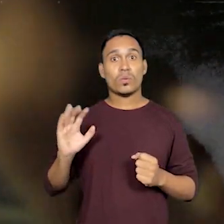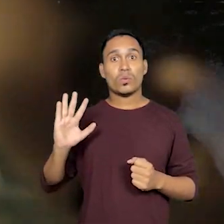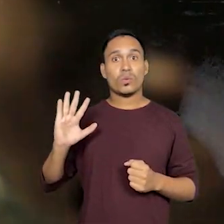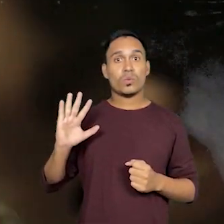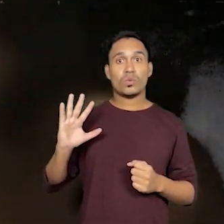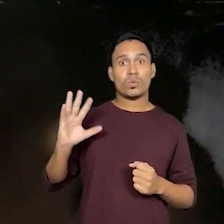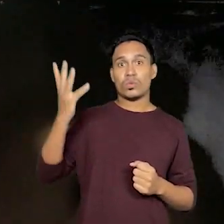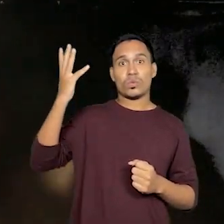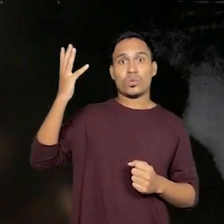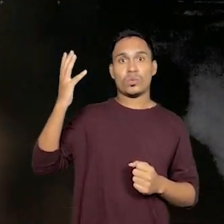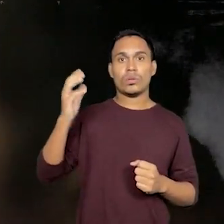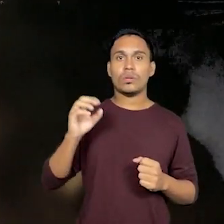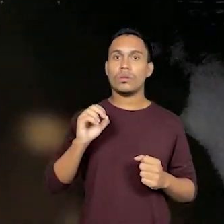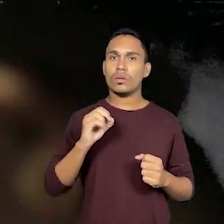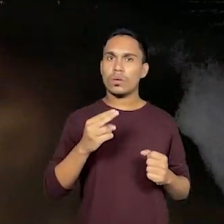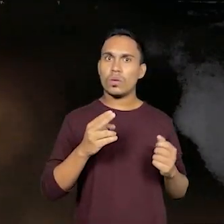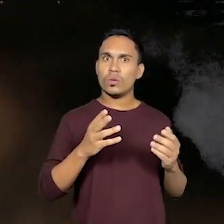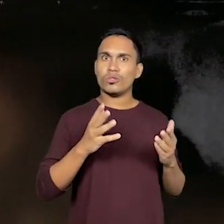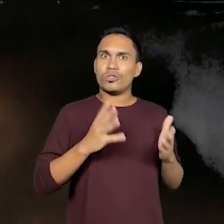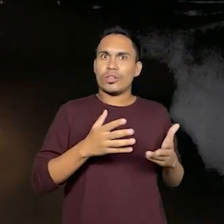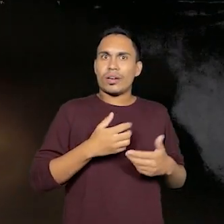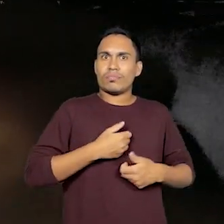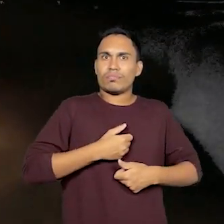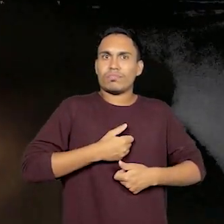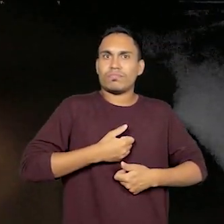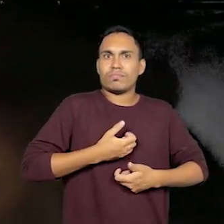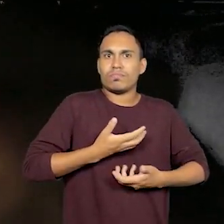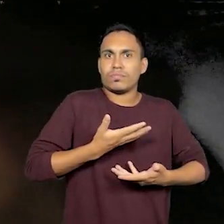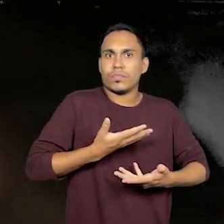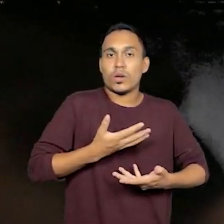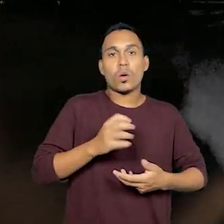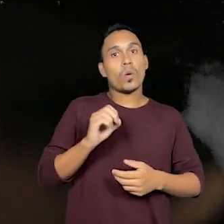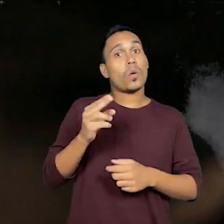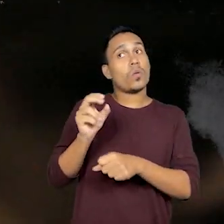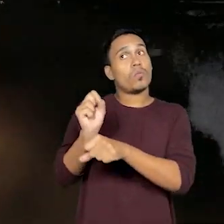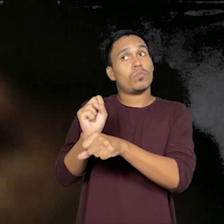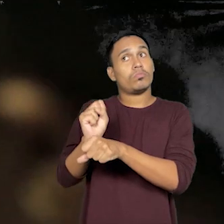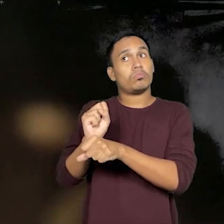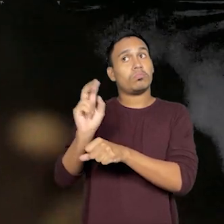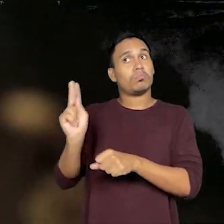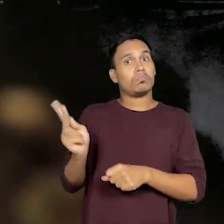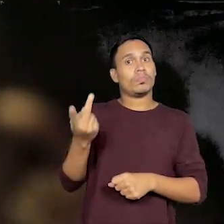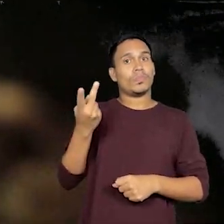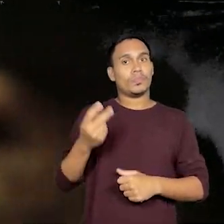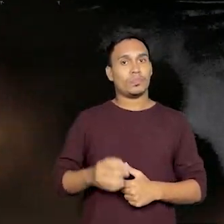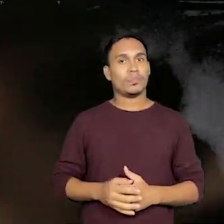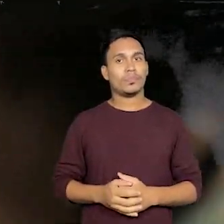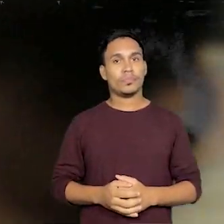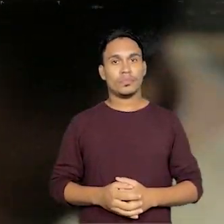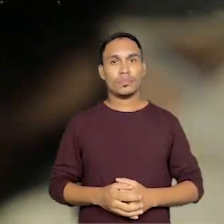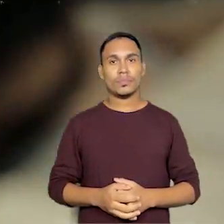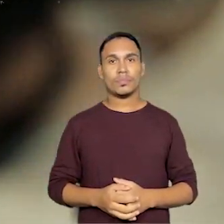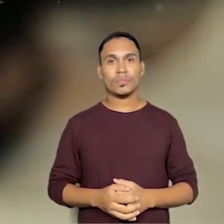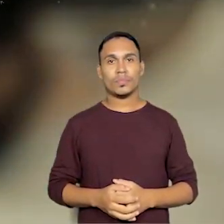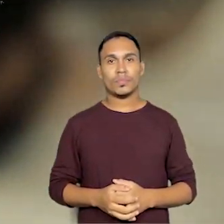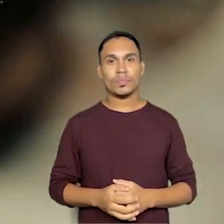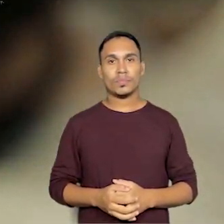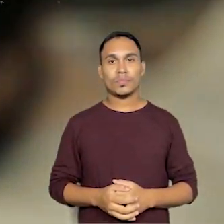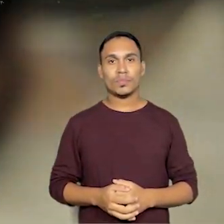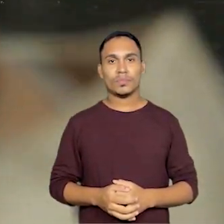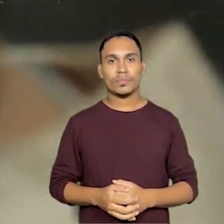Ou já estando, saindo de nós, ou chegando. Tainária movimenta as mãos continuamente. Clarissa olha para